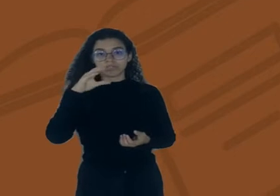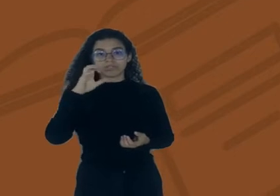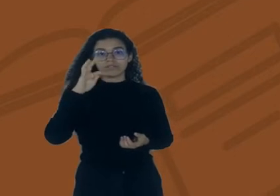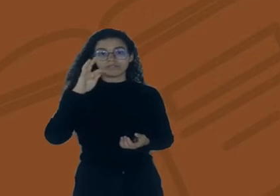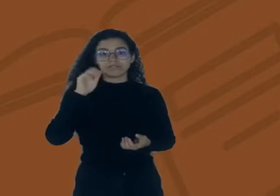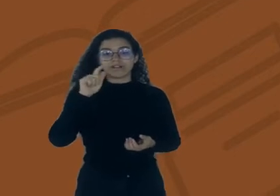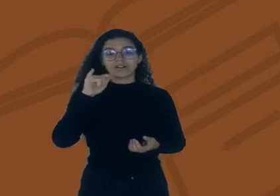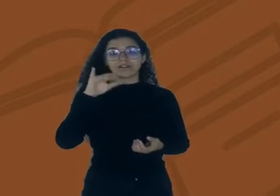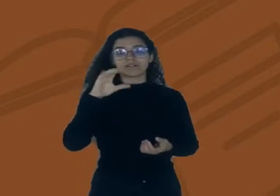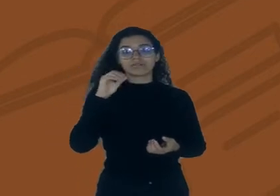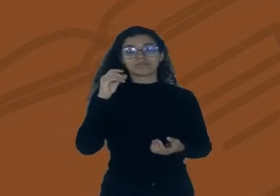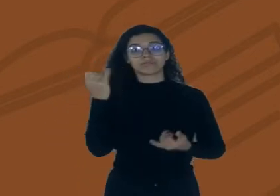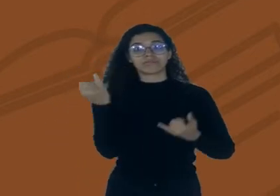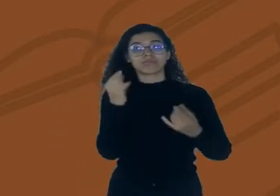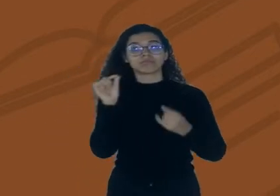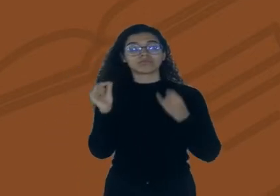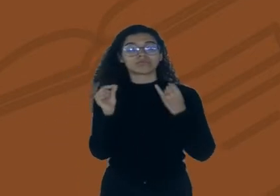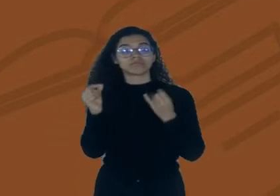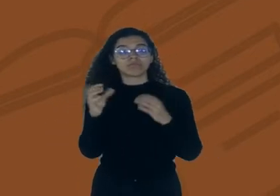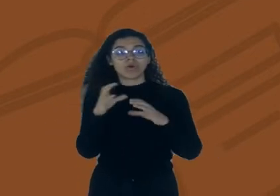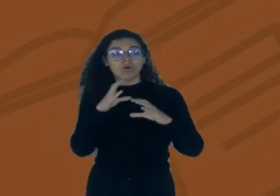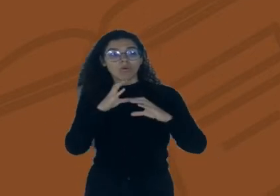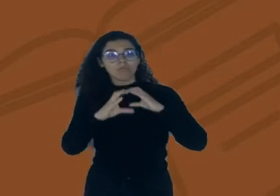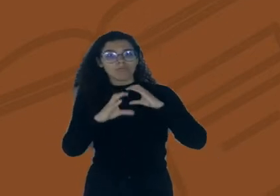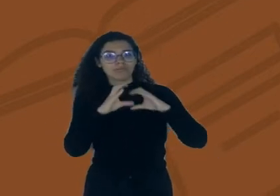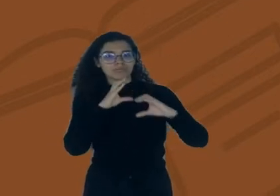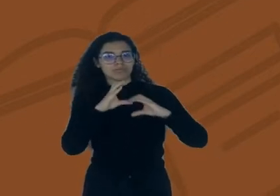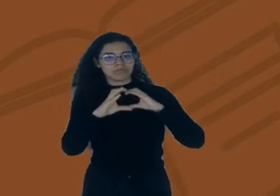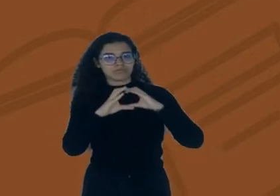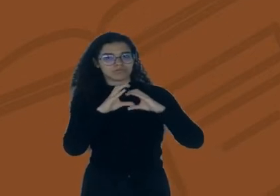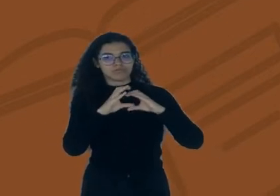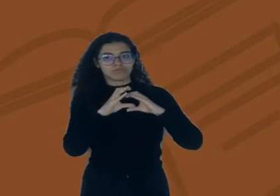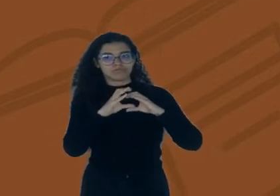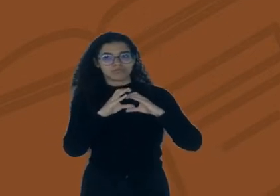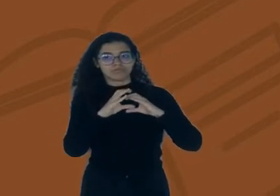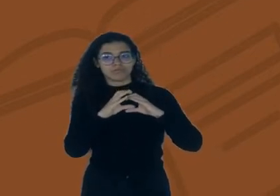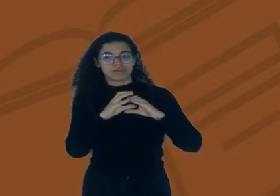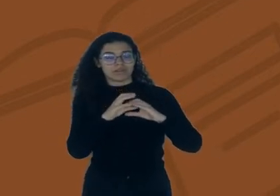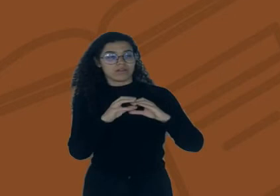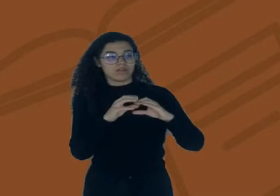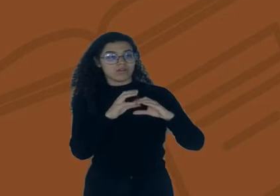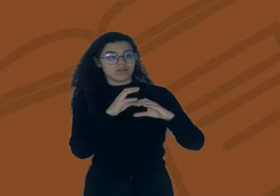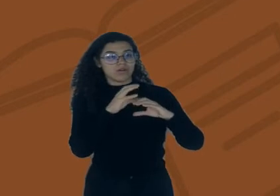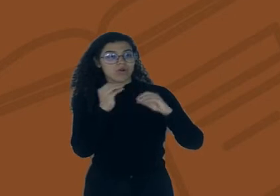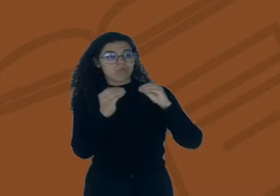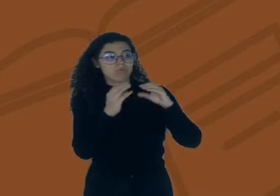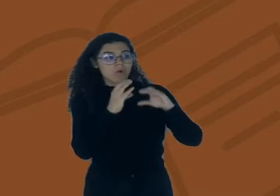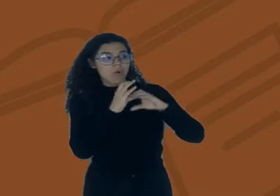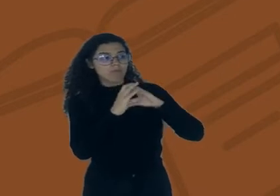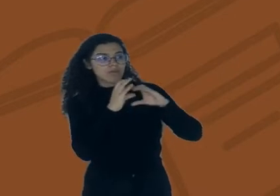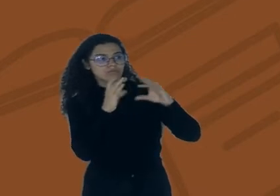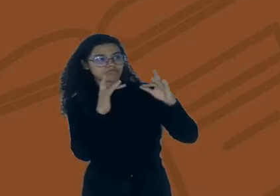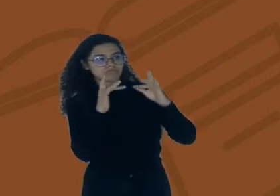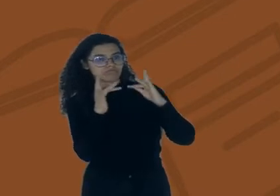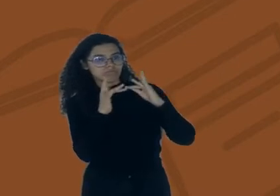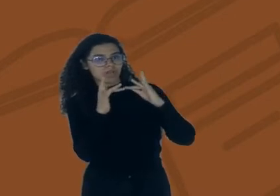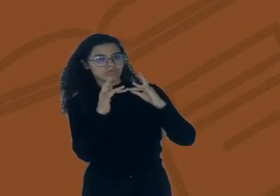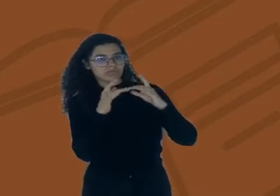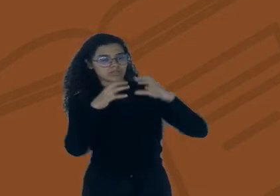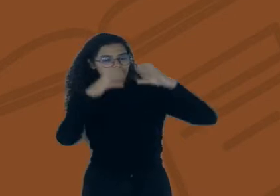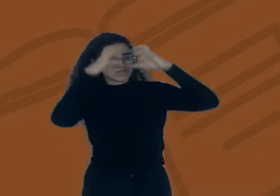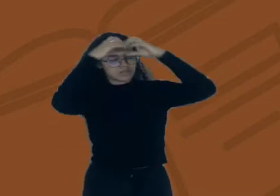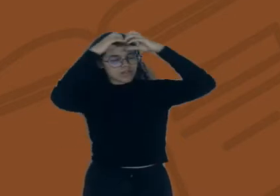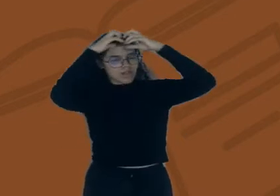pela comunicação entre o cérebro e a medula espinhal. Professor, e a